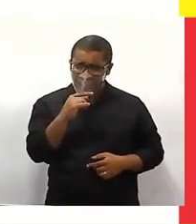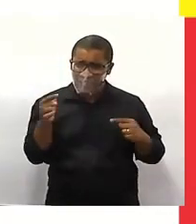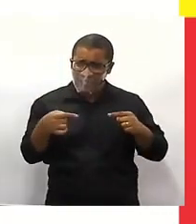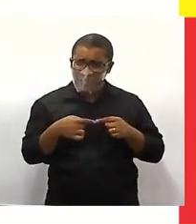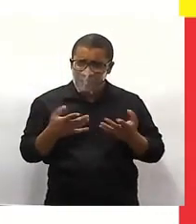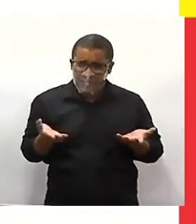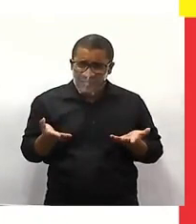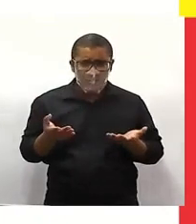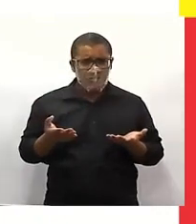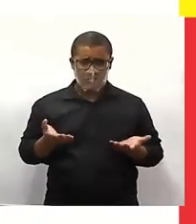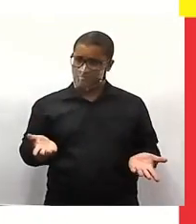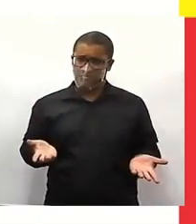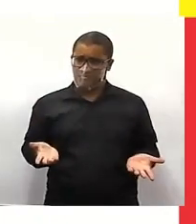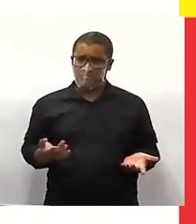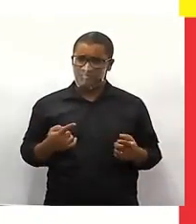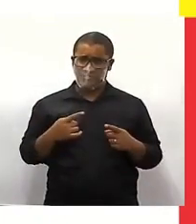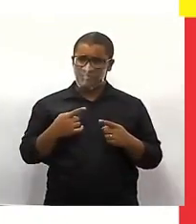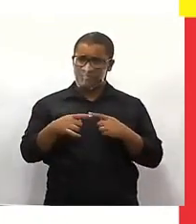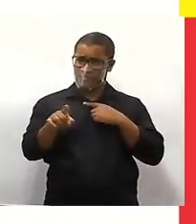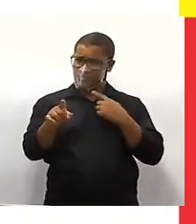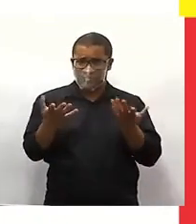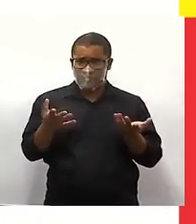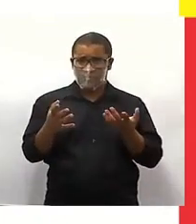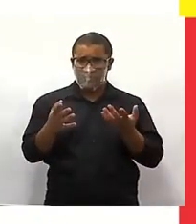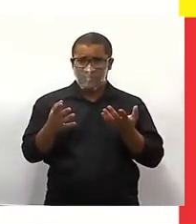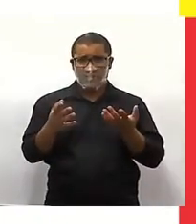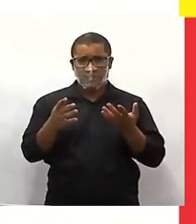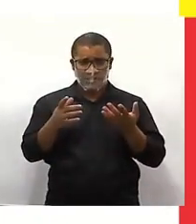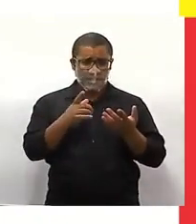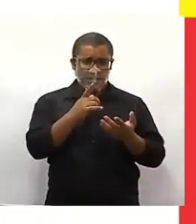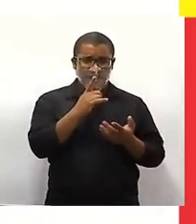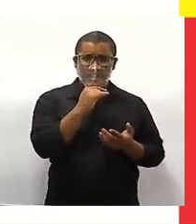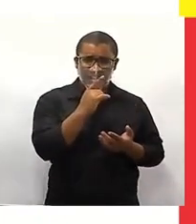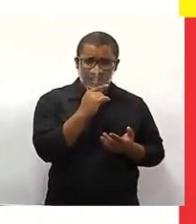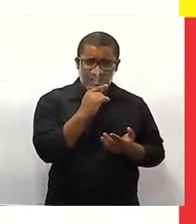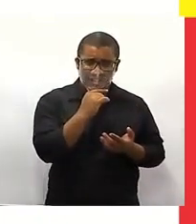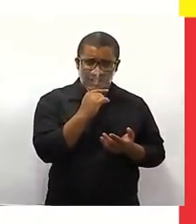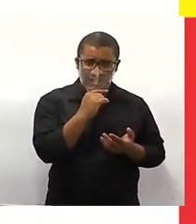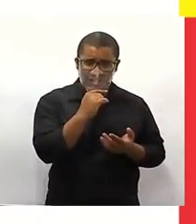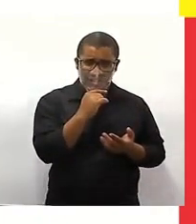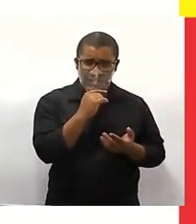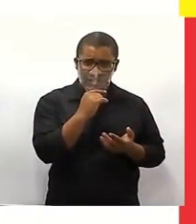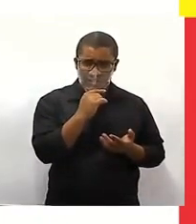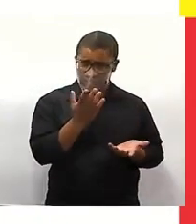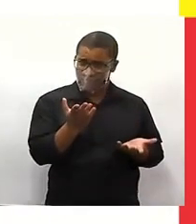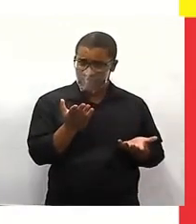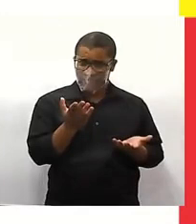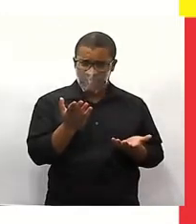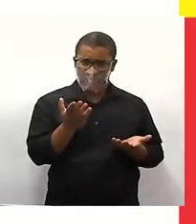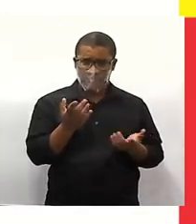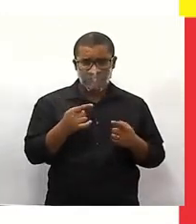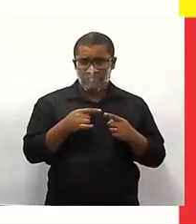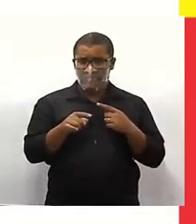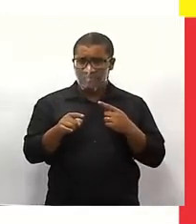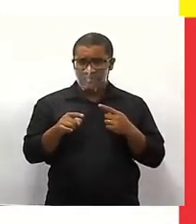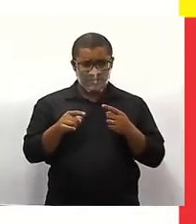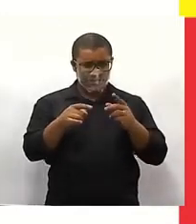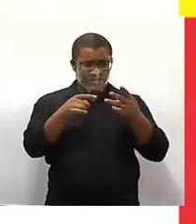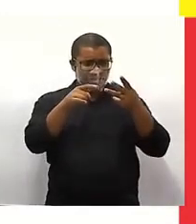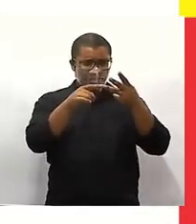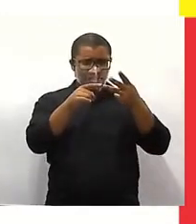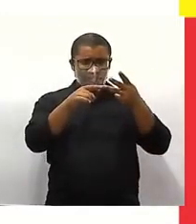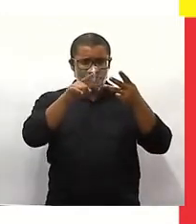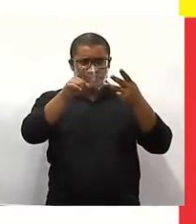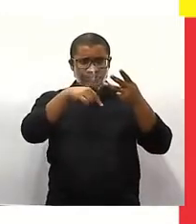a preservação de uma política nacional de recursos hídricos? Tem, né? Então o 3 está errado, não tem nada a ver. Está fora desse